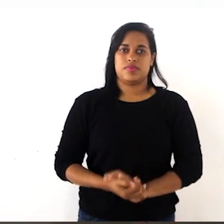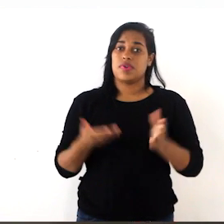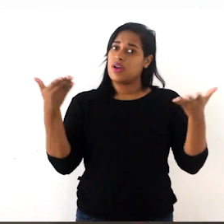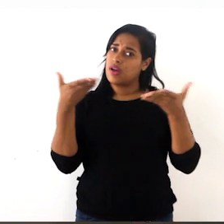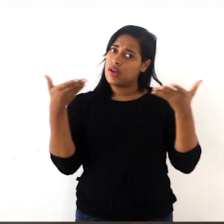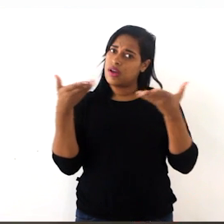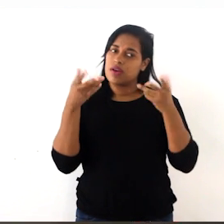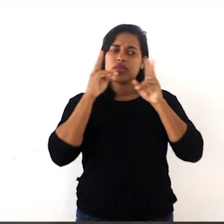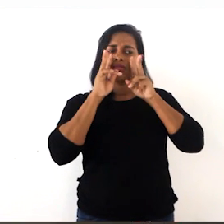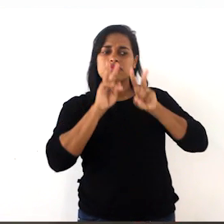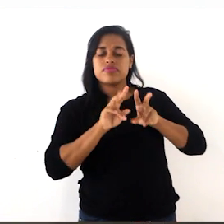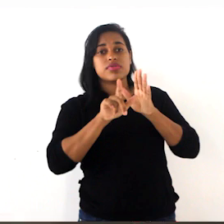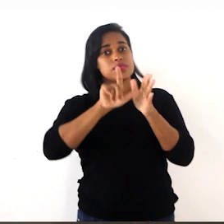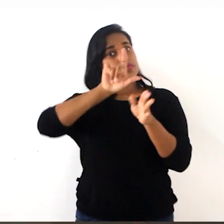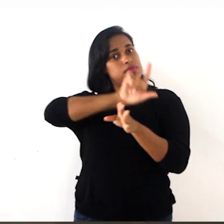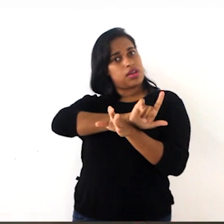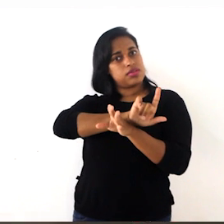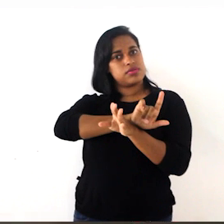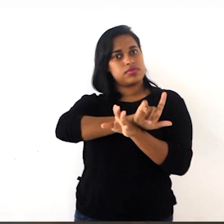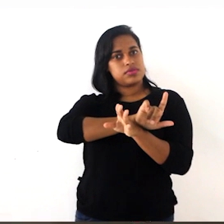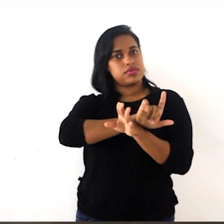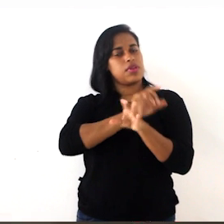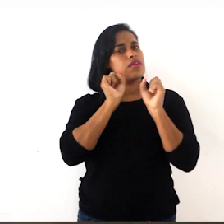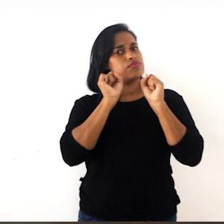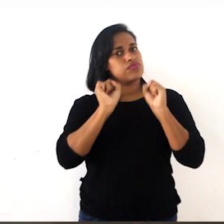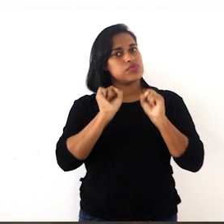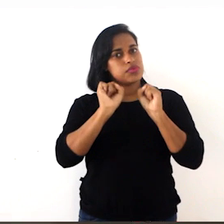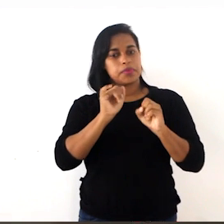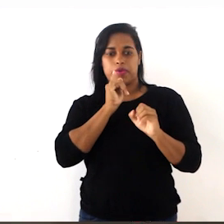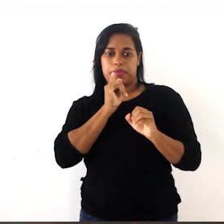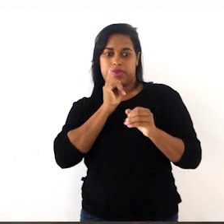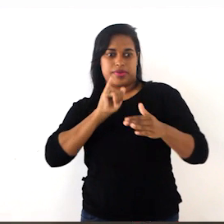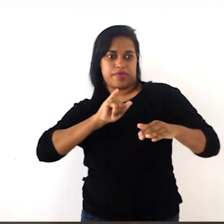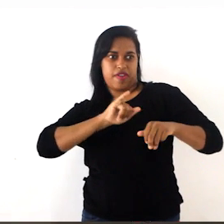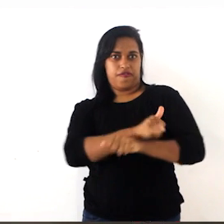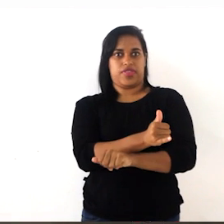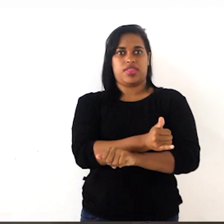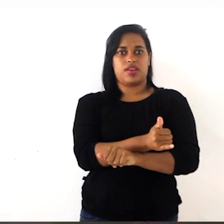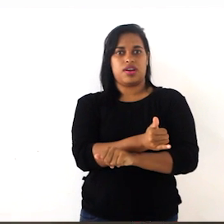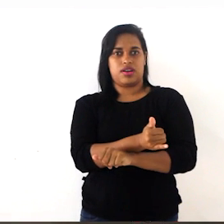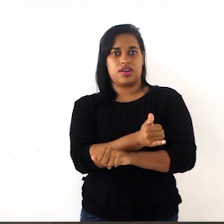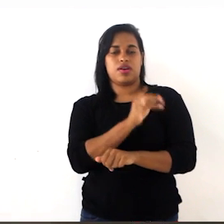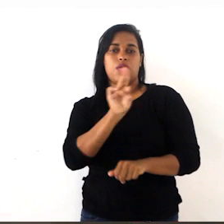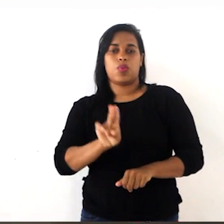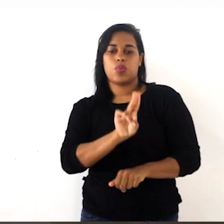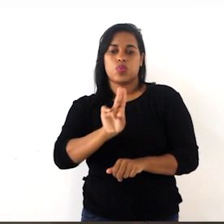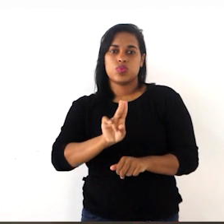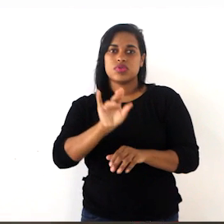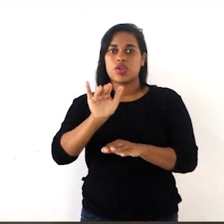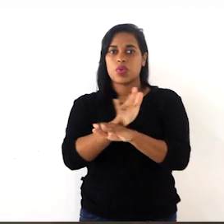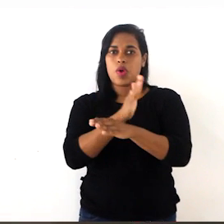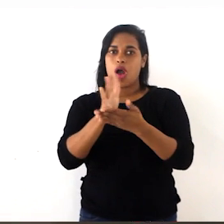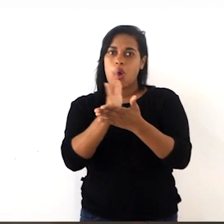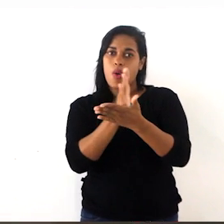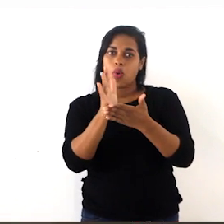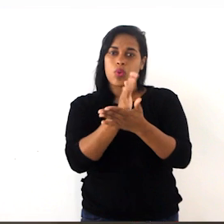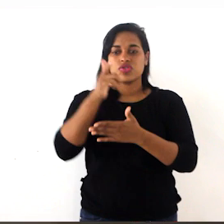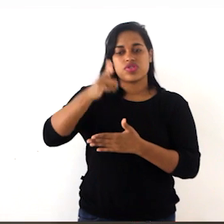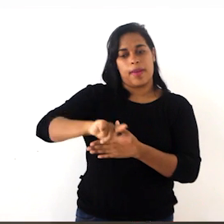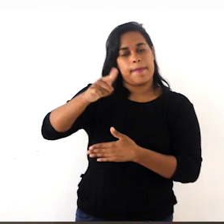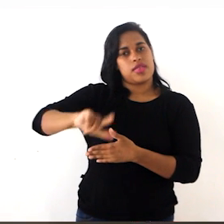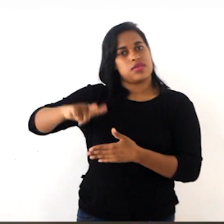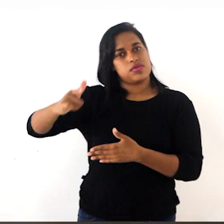Agora, vimos anteriormente que podemos evitar duplicidade de código utilizando estruturas de repetição que